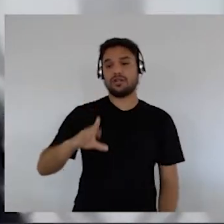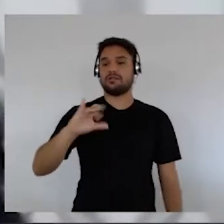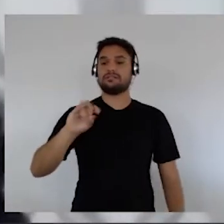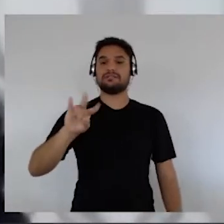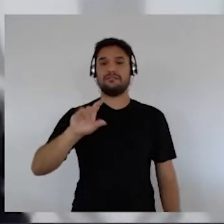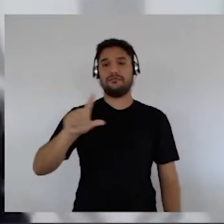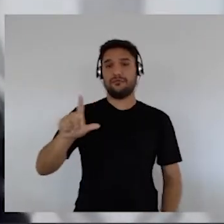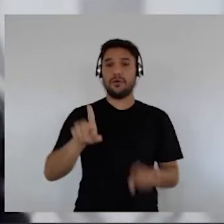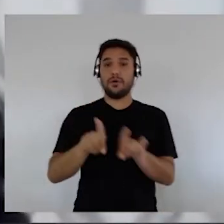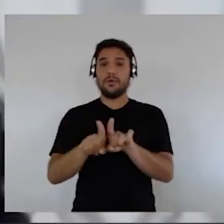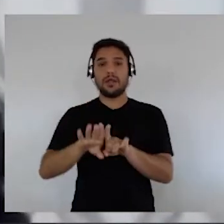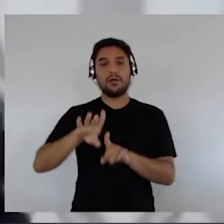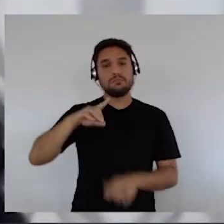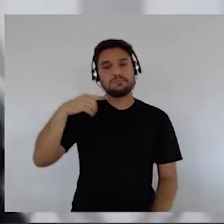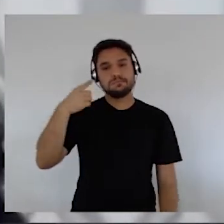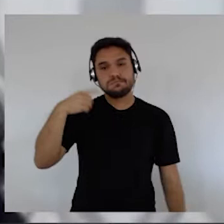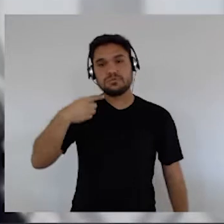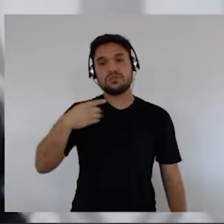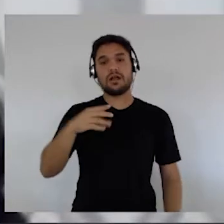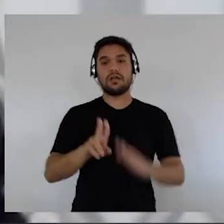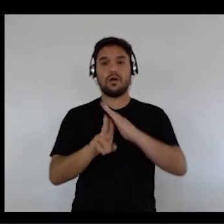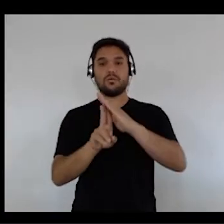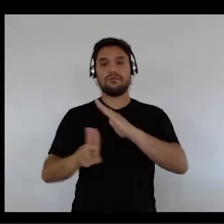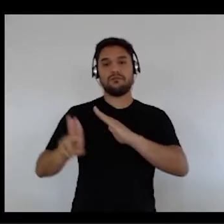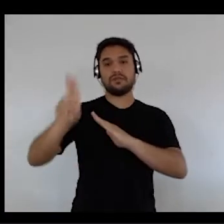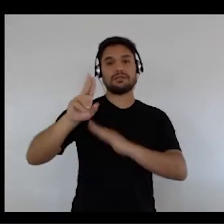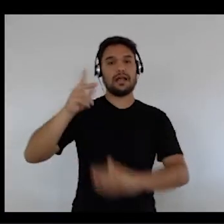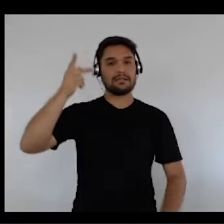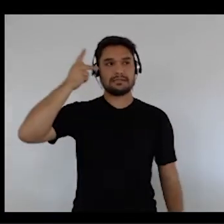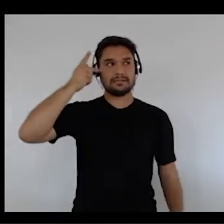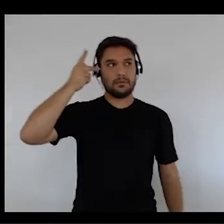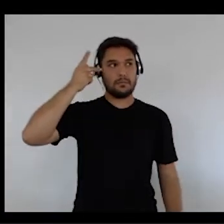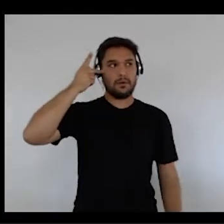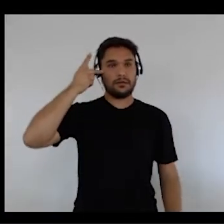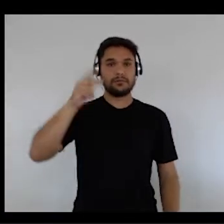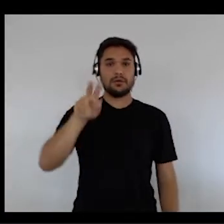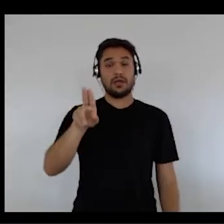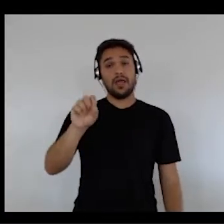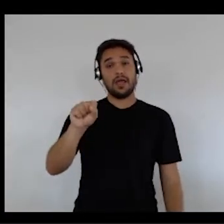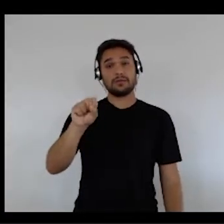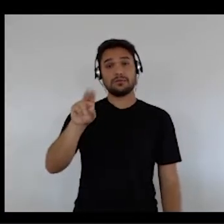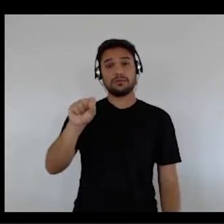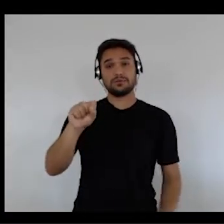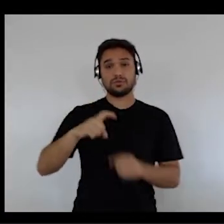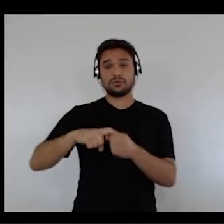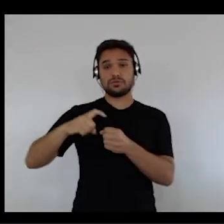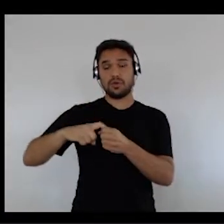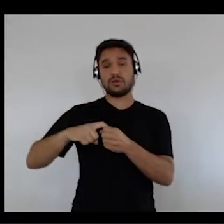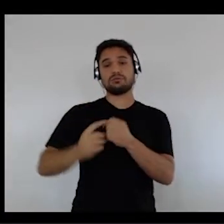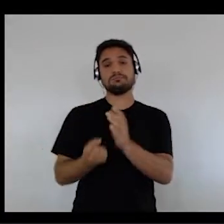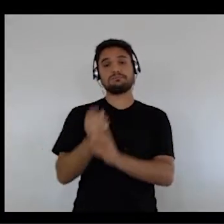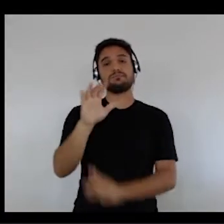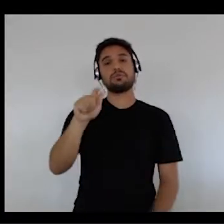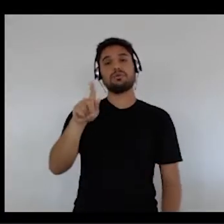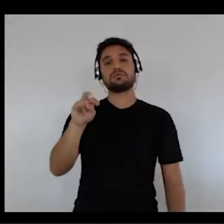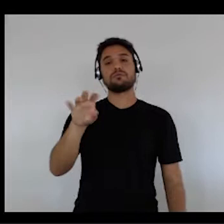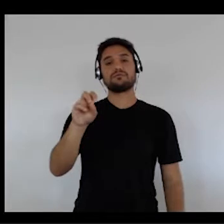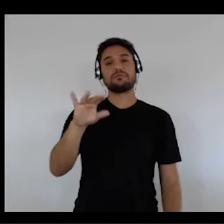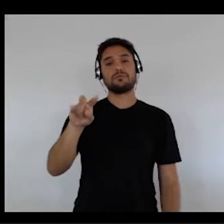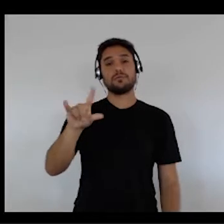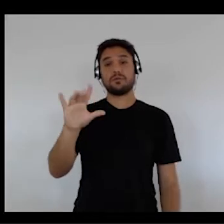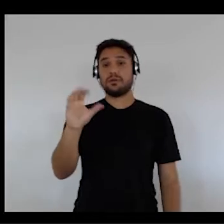pela Faculdade de Direito da Universidade de São Paulo, sócio fundador da Advocacia Gonçalves